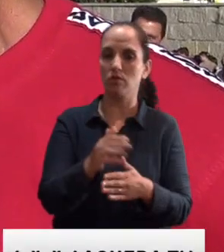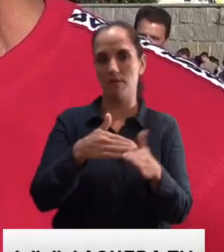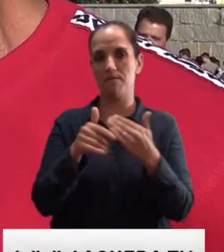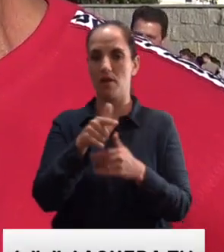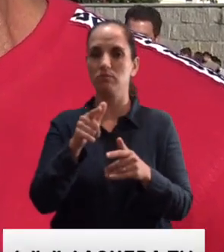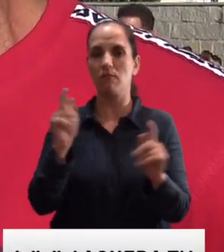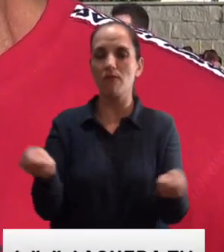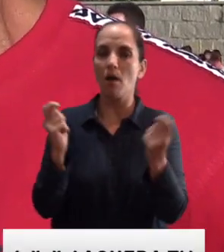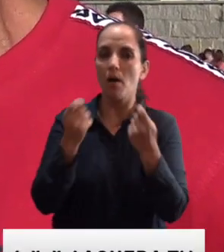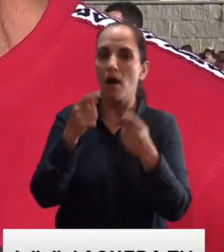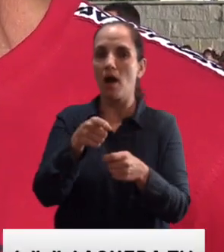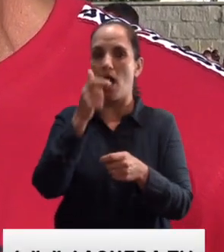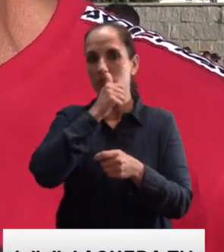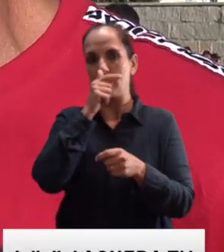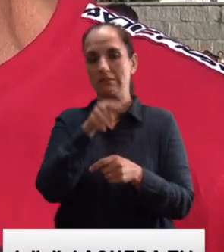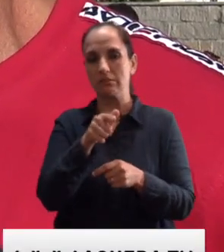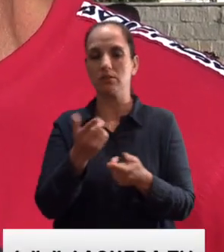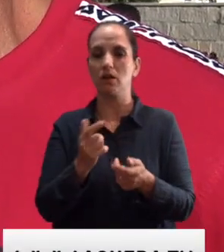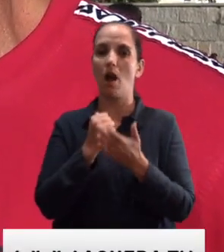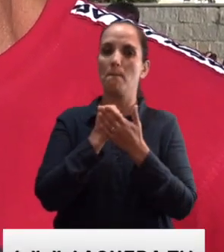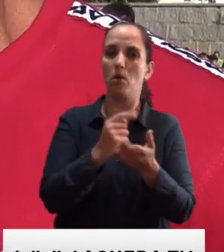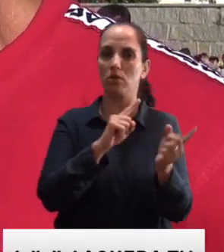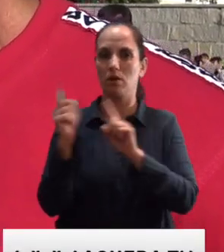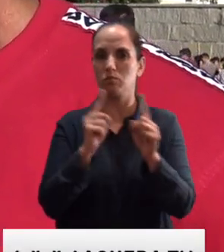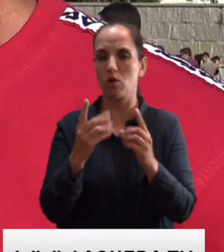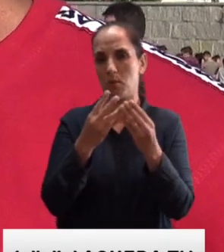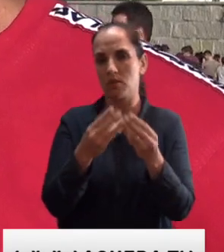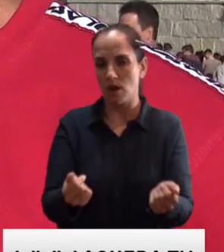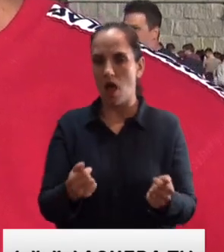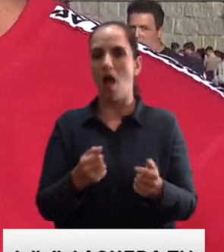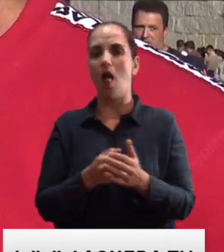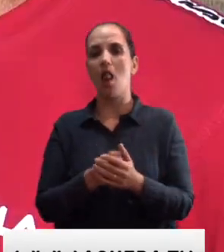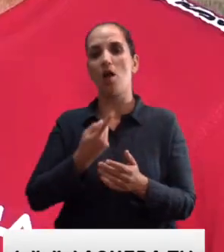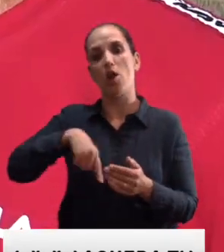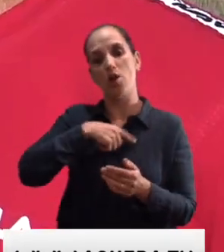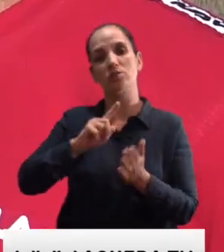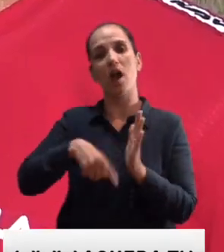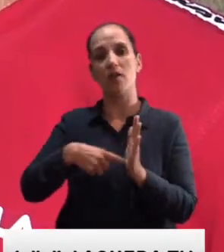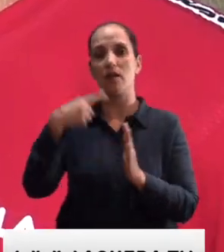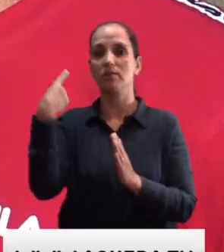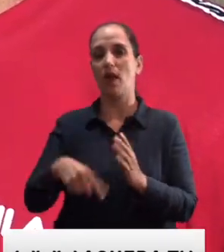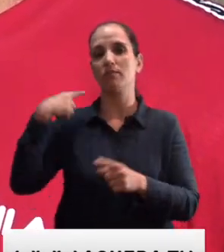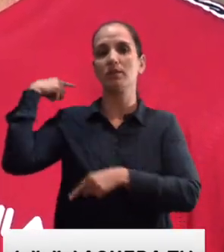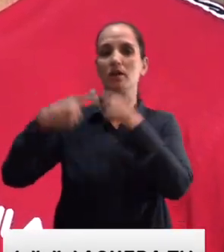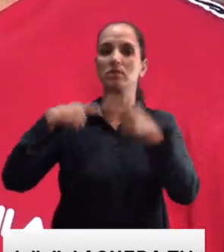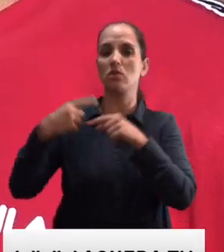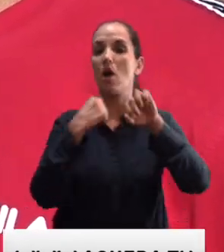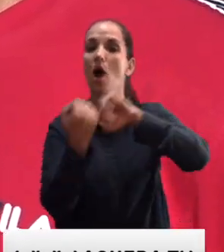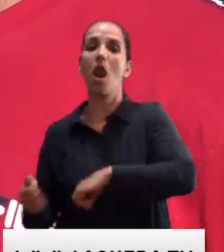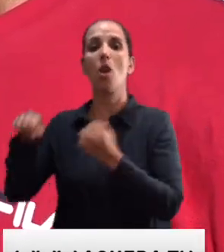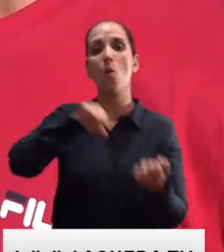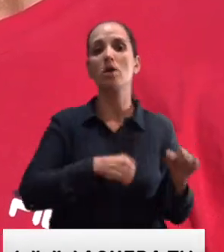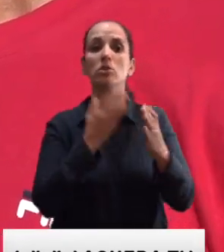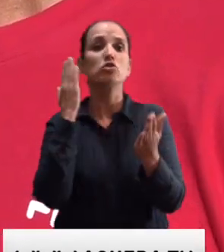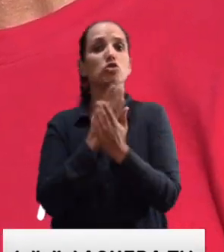a promover estas atividades através do apoio ao transporte, algum material. Nós em Águeda temos a tradição da